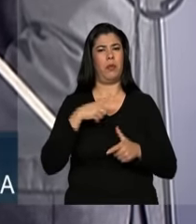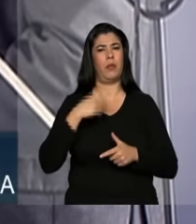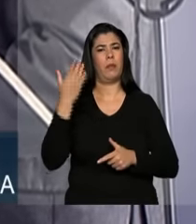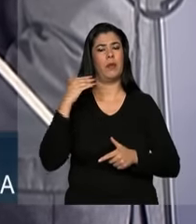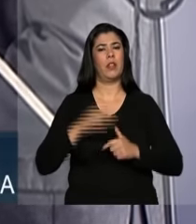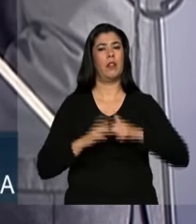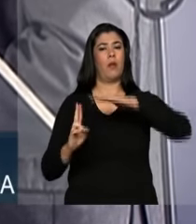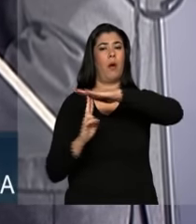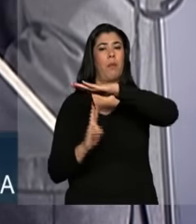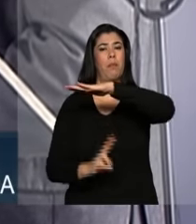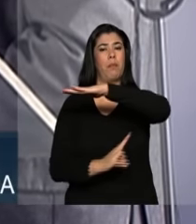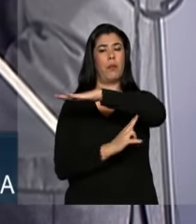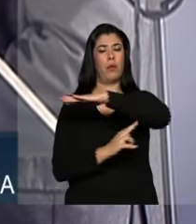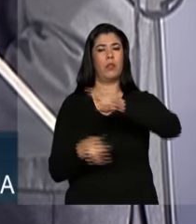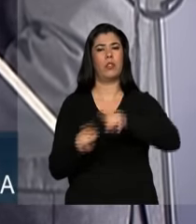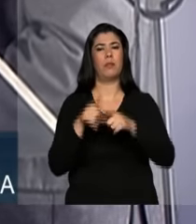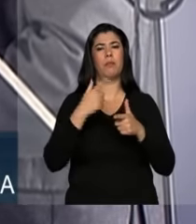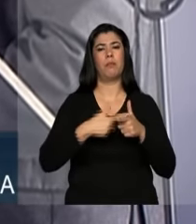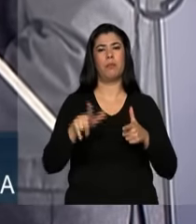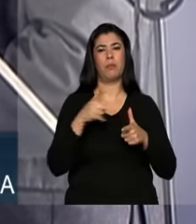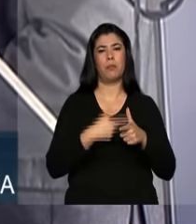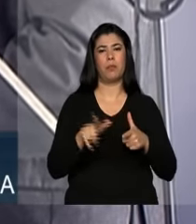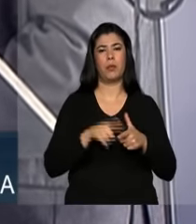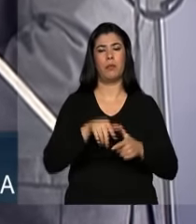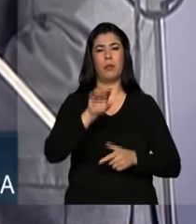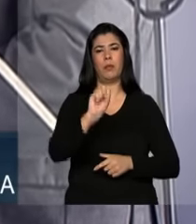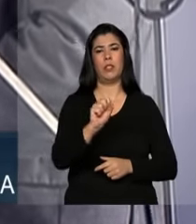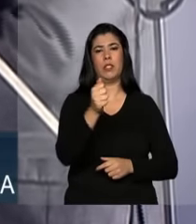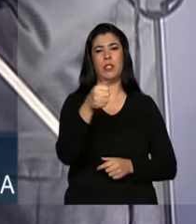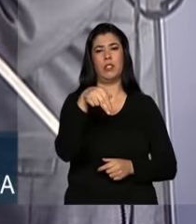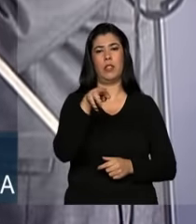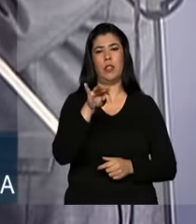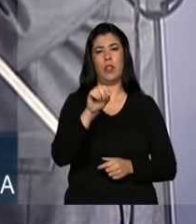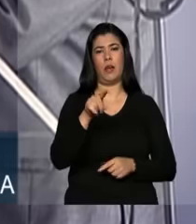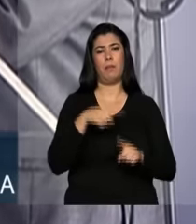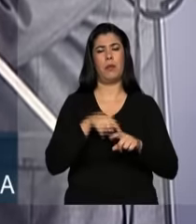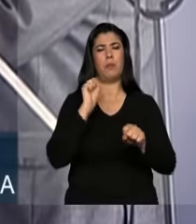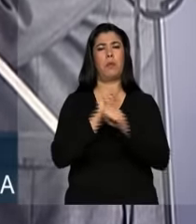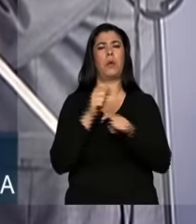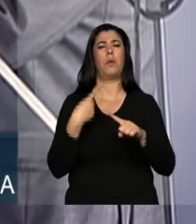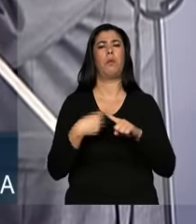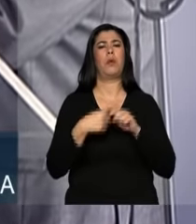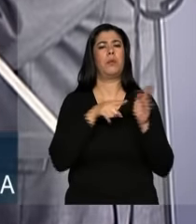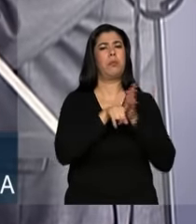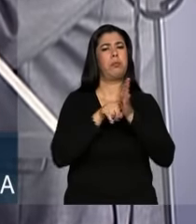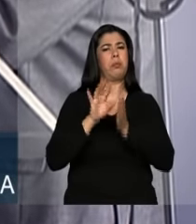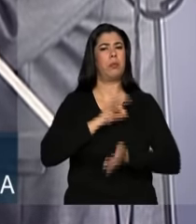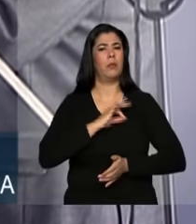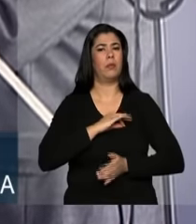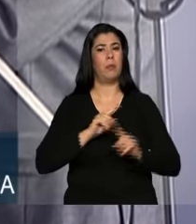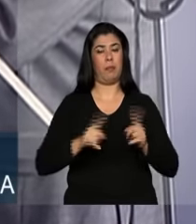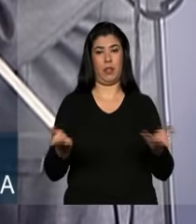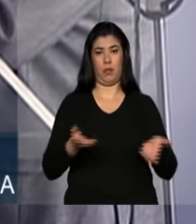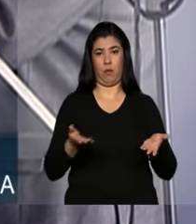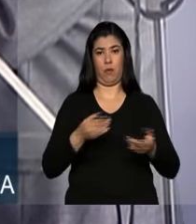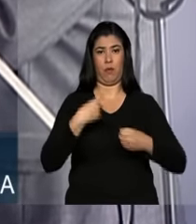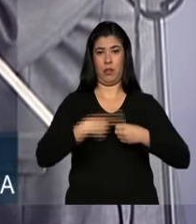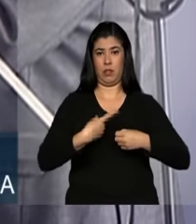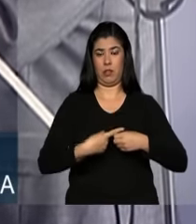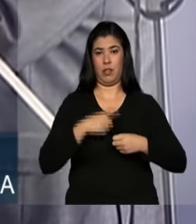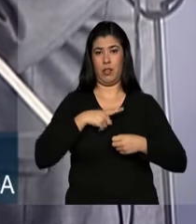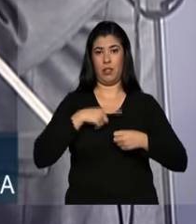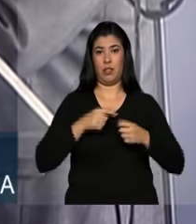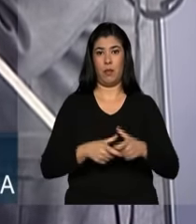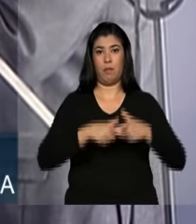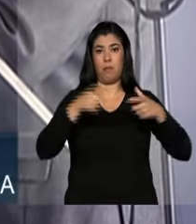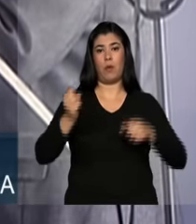e a outra era o saneamento, que tinha começado e estava parado porque estava sofrendo investigação. Mas Juazeiro tem hoje o maior volume